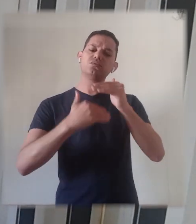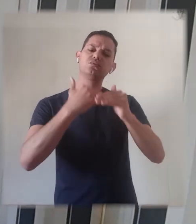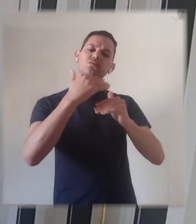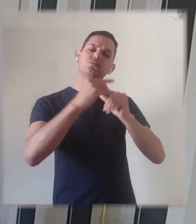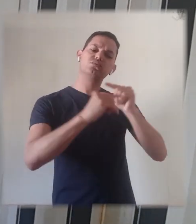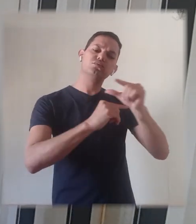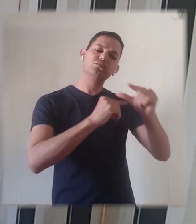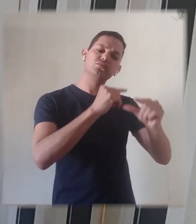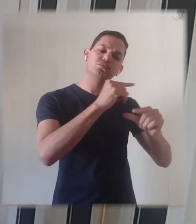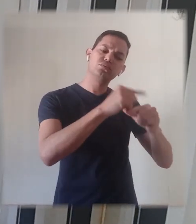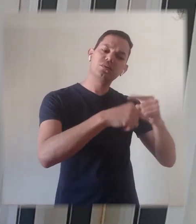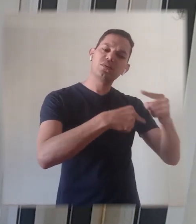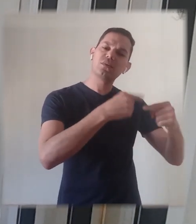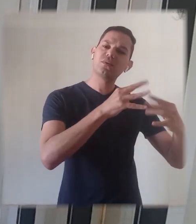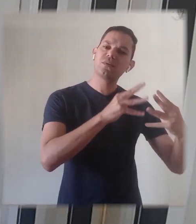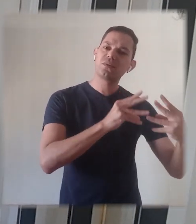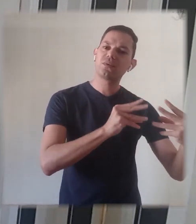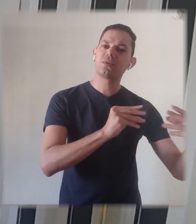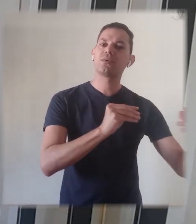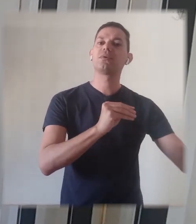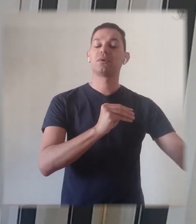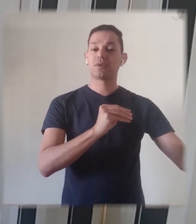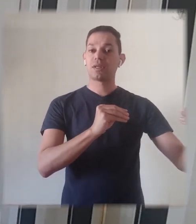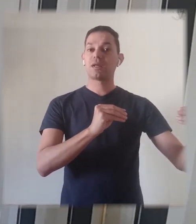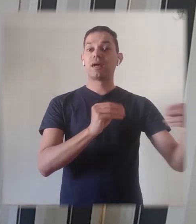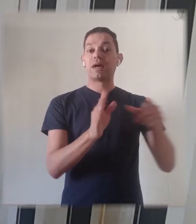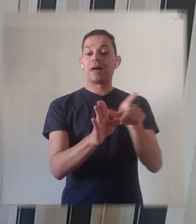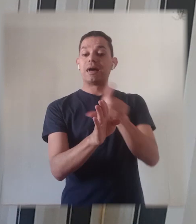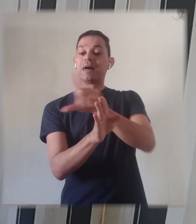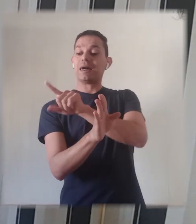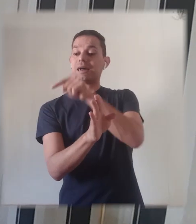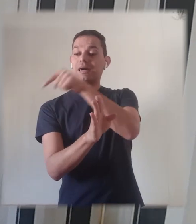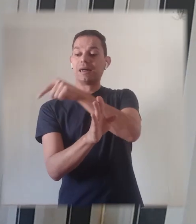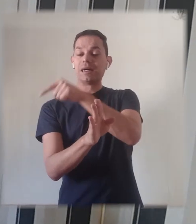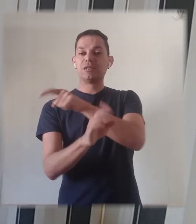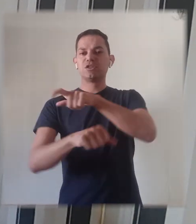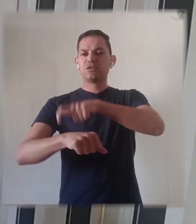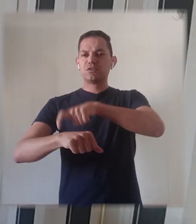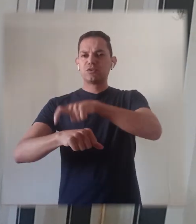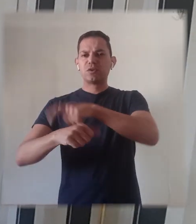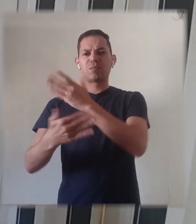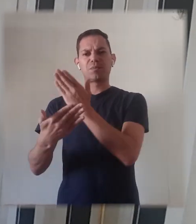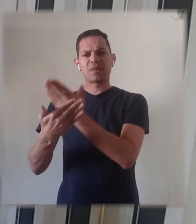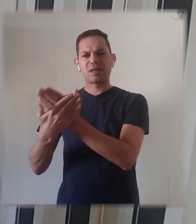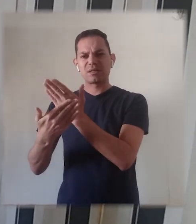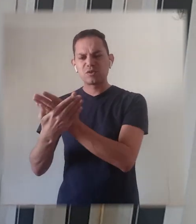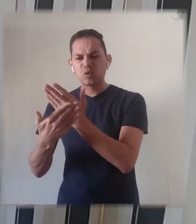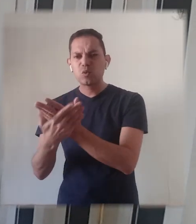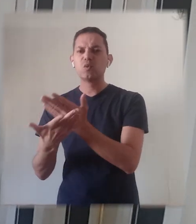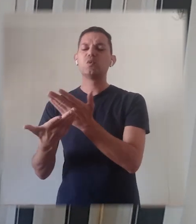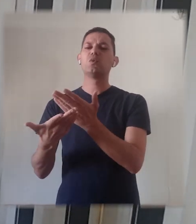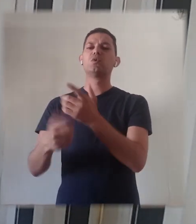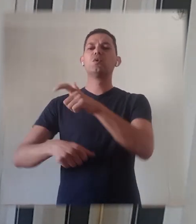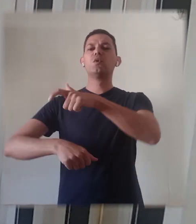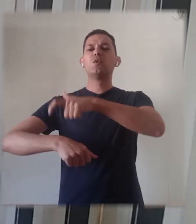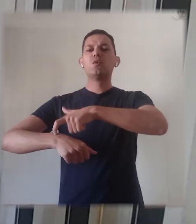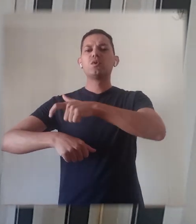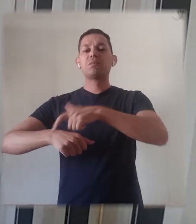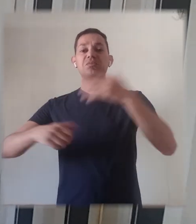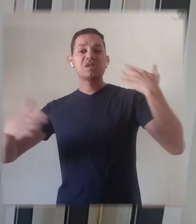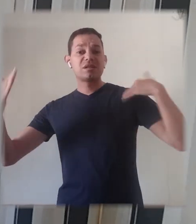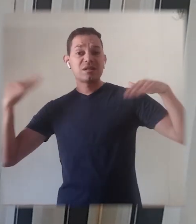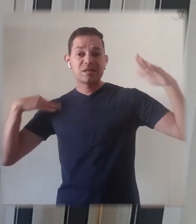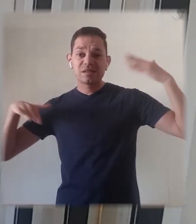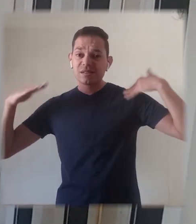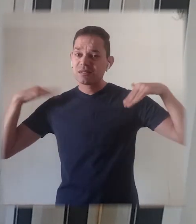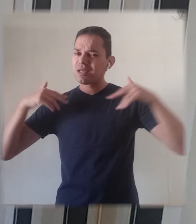esses processos, a gente precisa entender que o tempo que ele dava para atividades anteriores, o tempo de